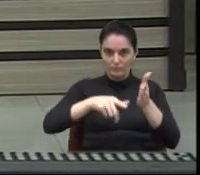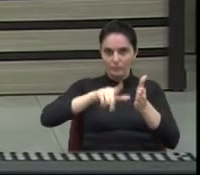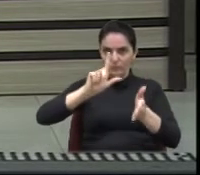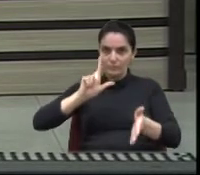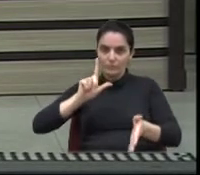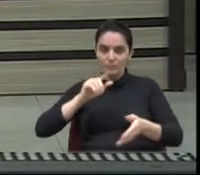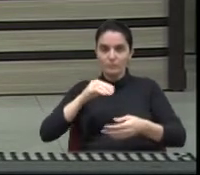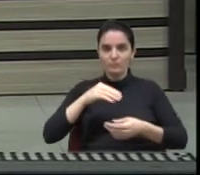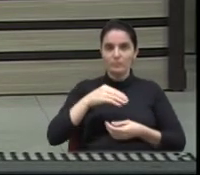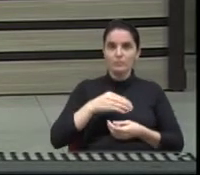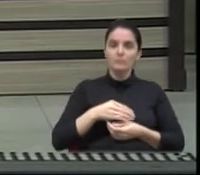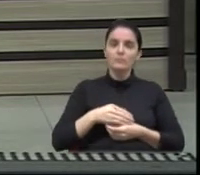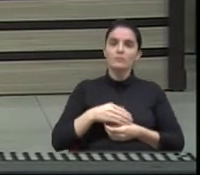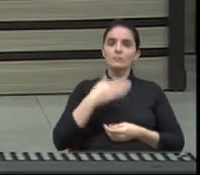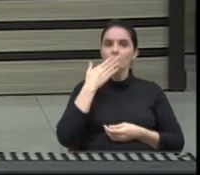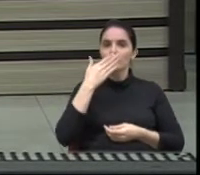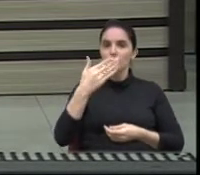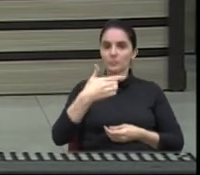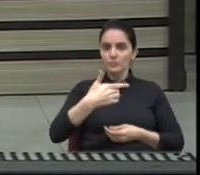o requerimento meu também,